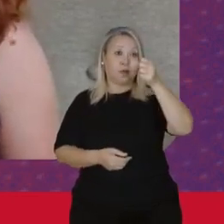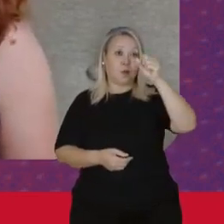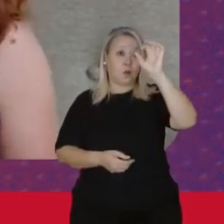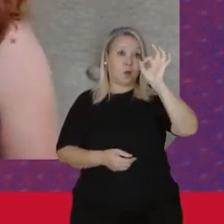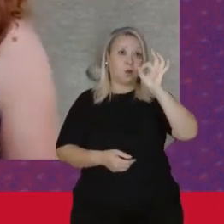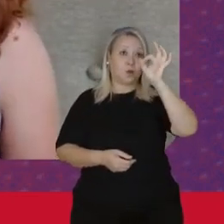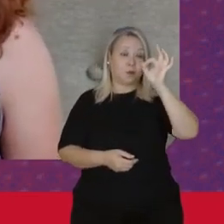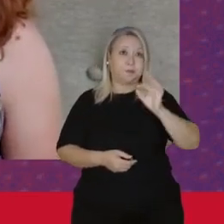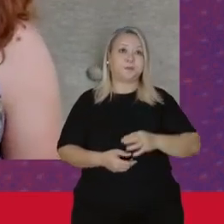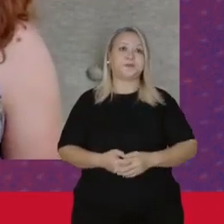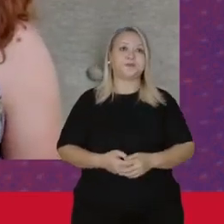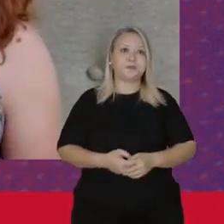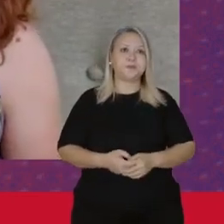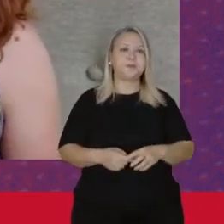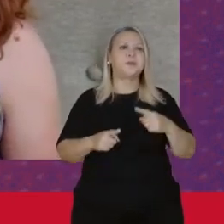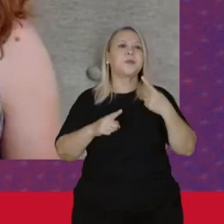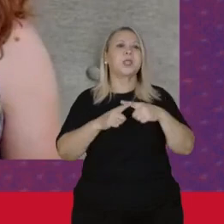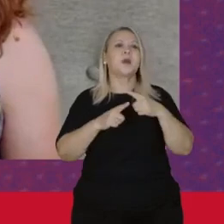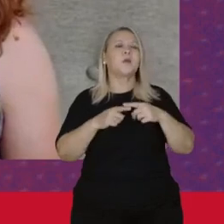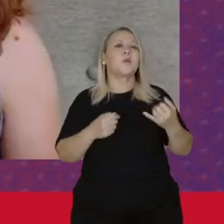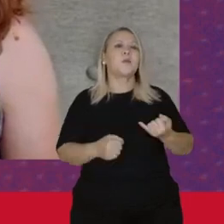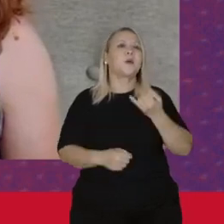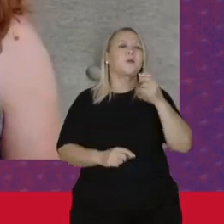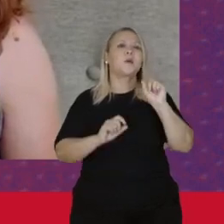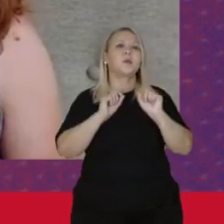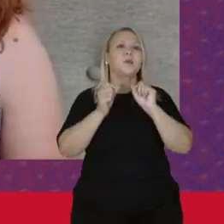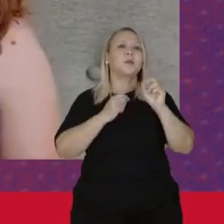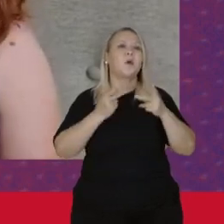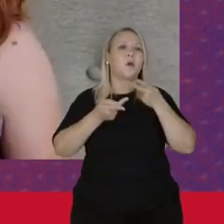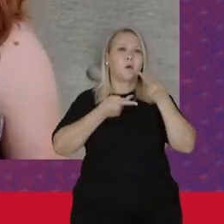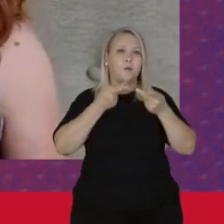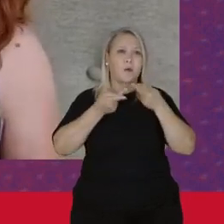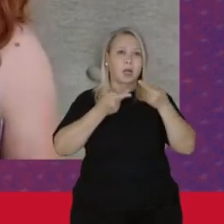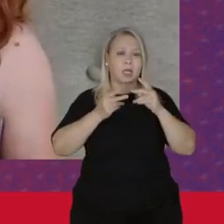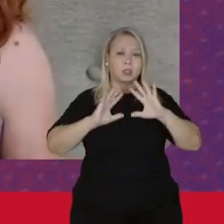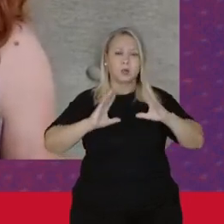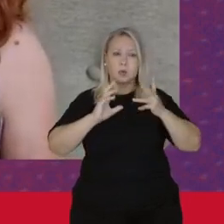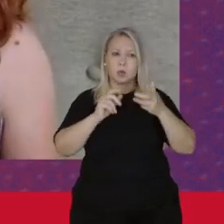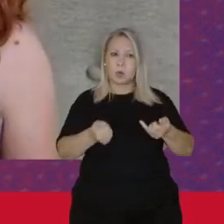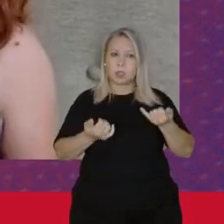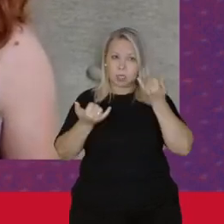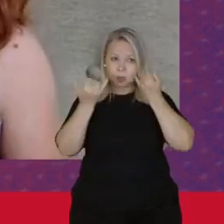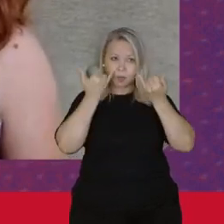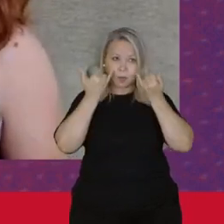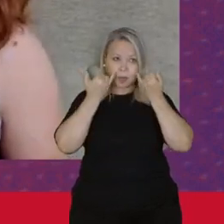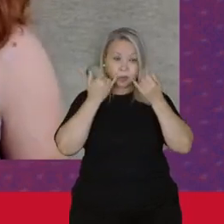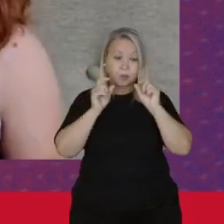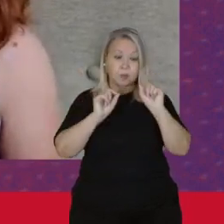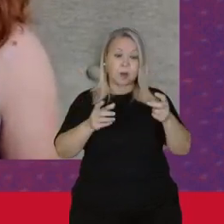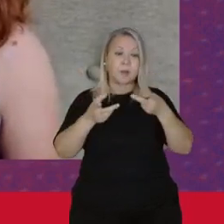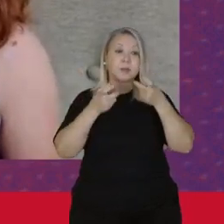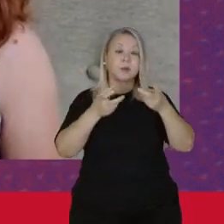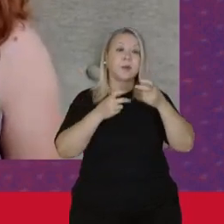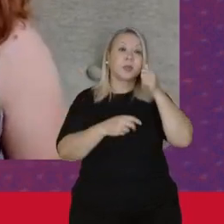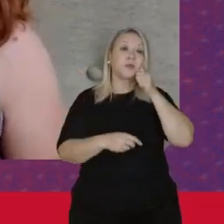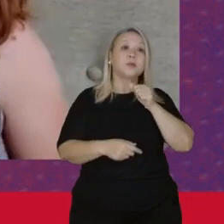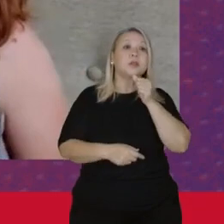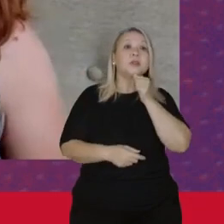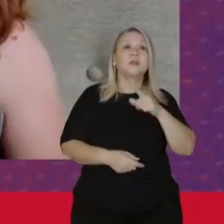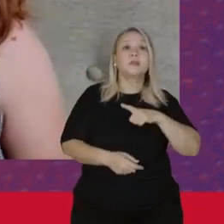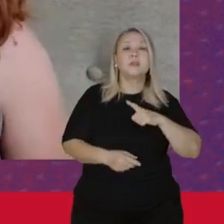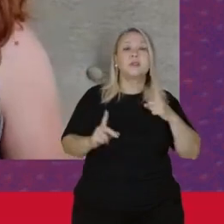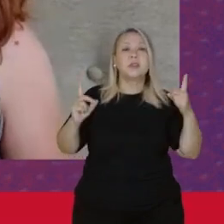12,8%, né? E por que é importante isso que eu estou falando, todos esses dados aqui? Né? Para ver que as mulheres ainda têm